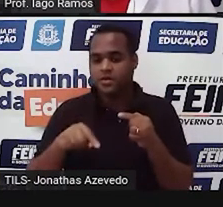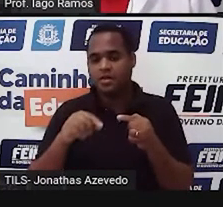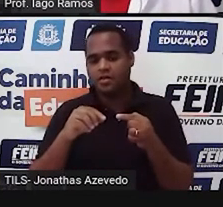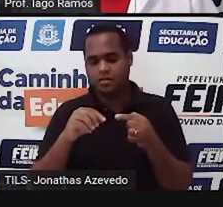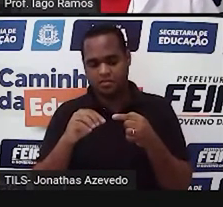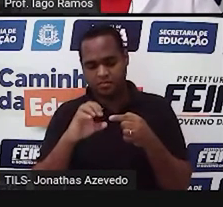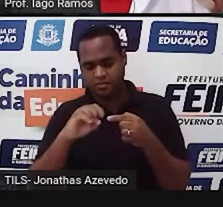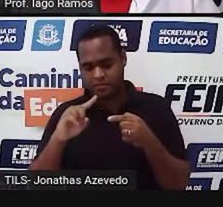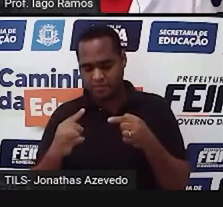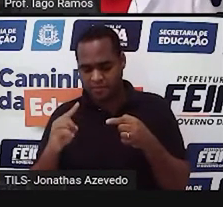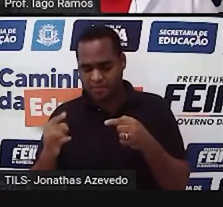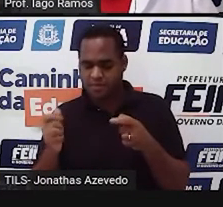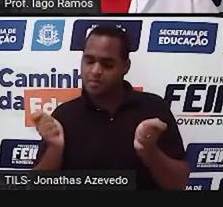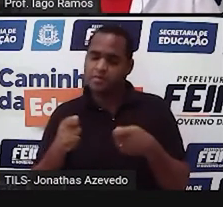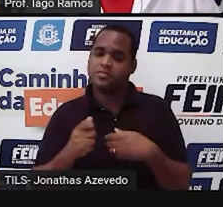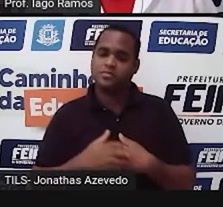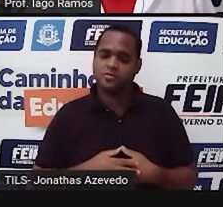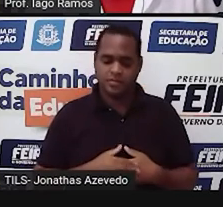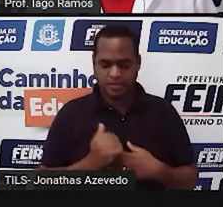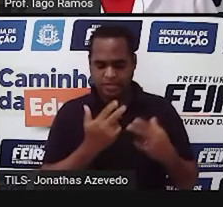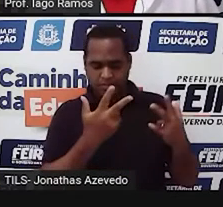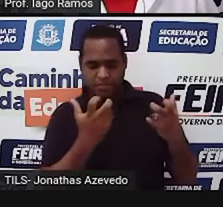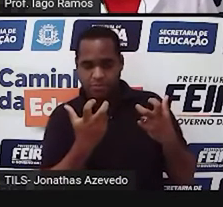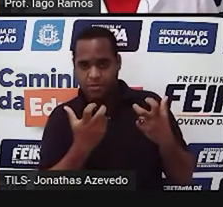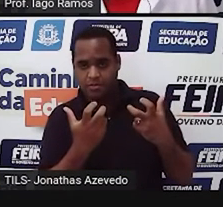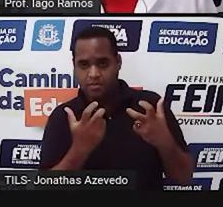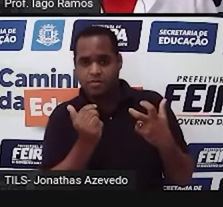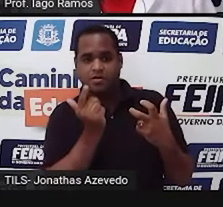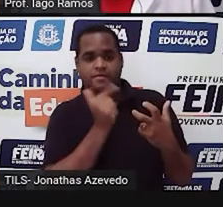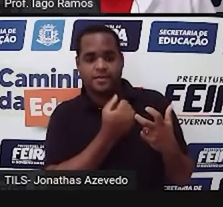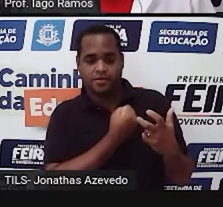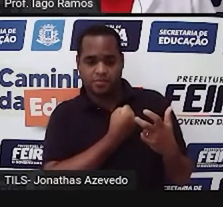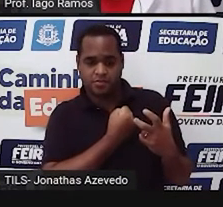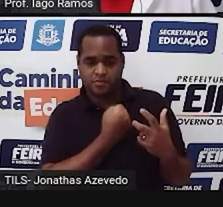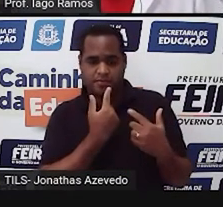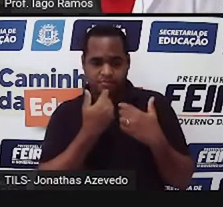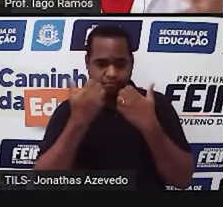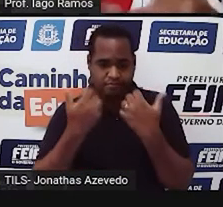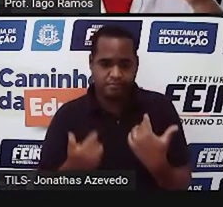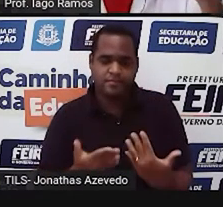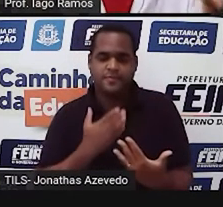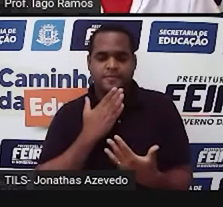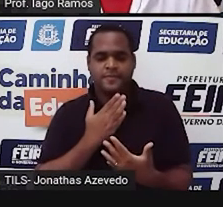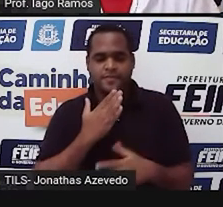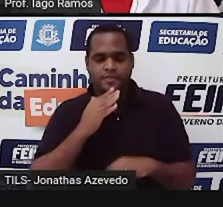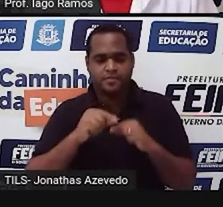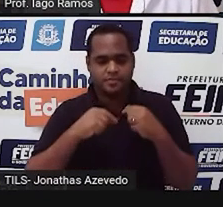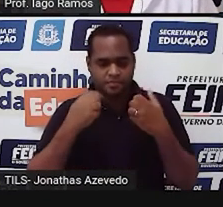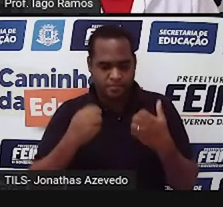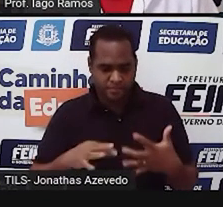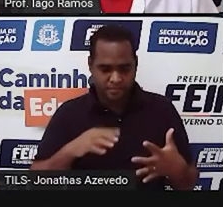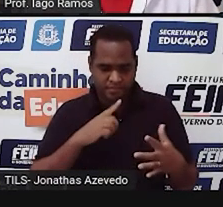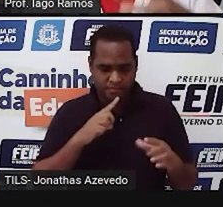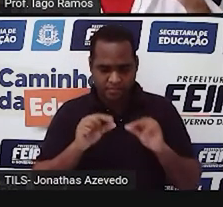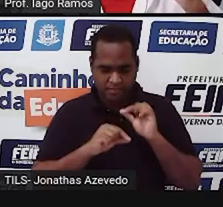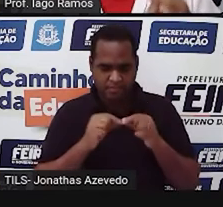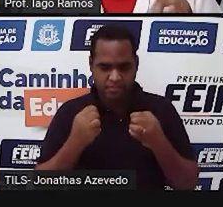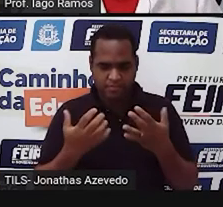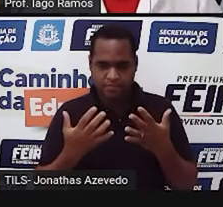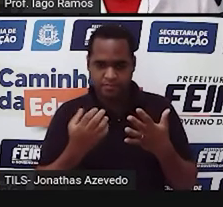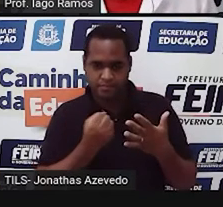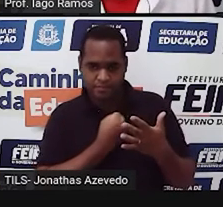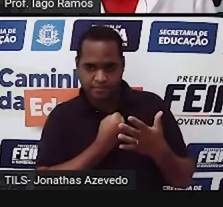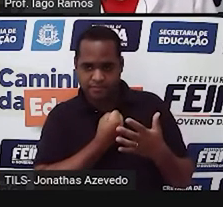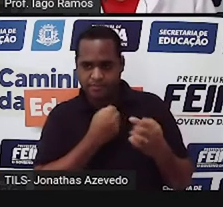decimal tão percebeu O quê que eu falei que esses números que a gente já conhece monta essa coleção de números